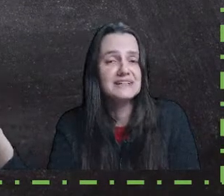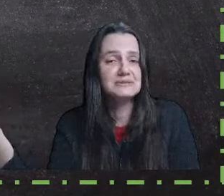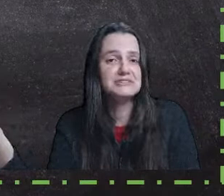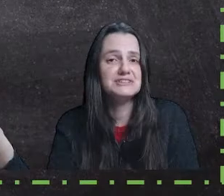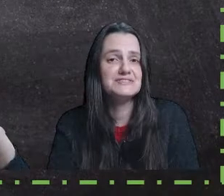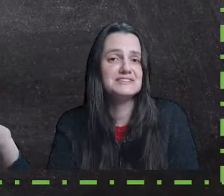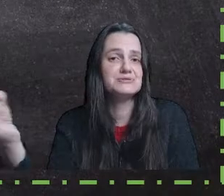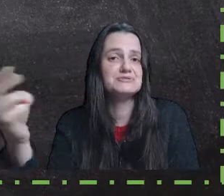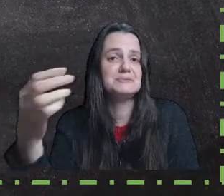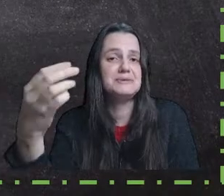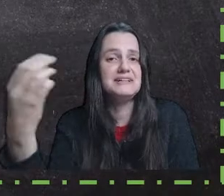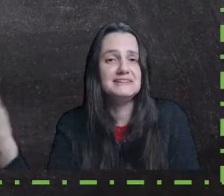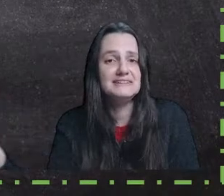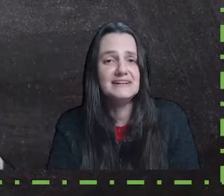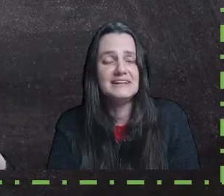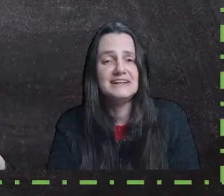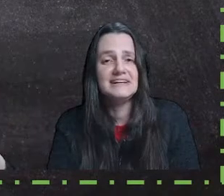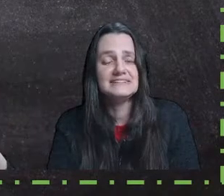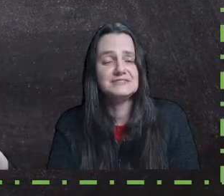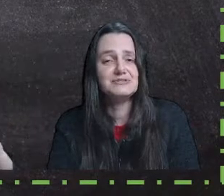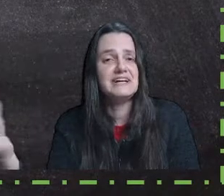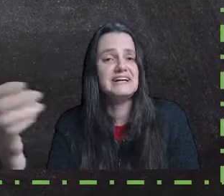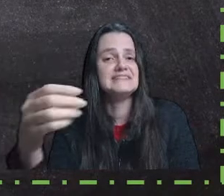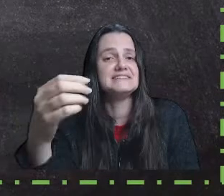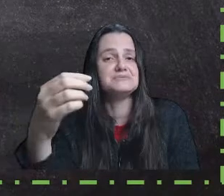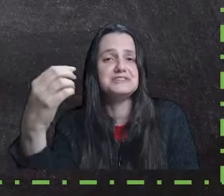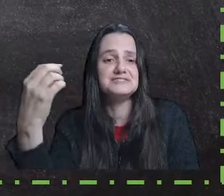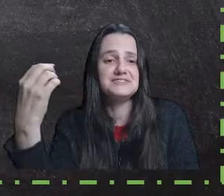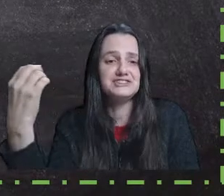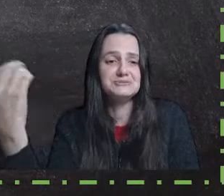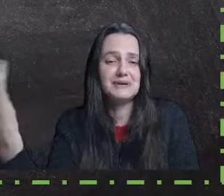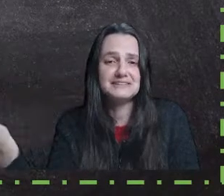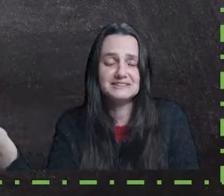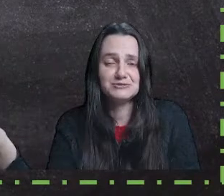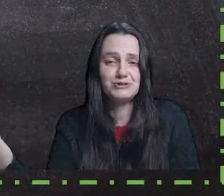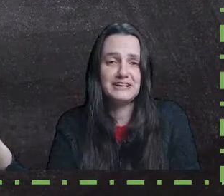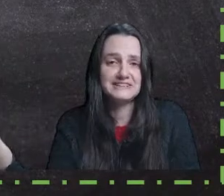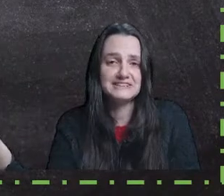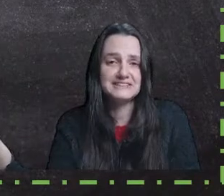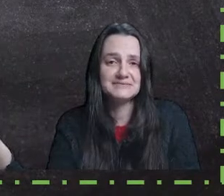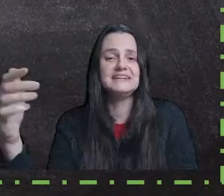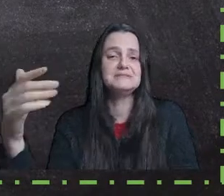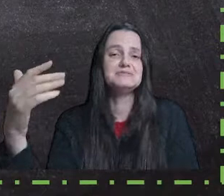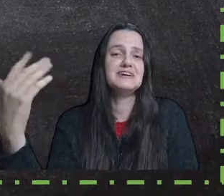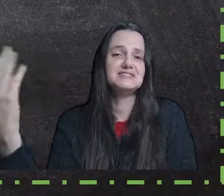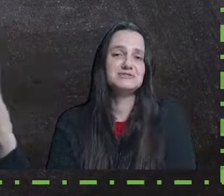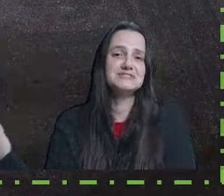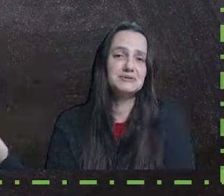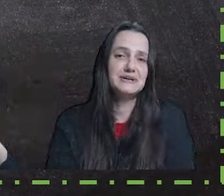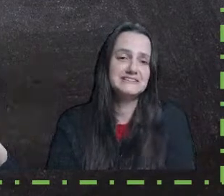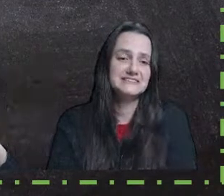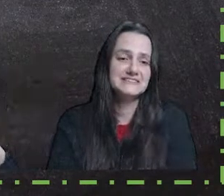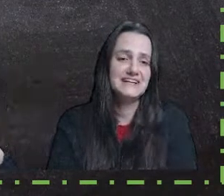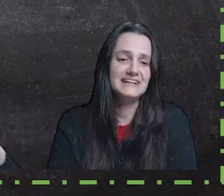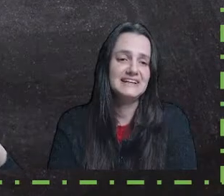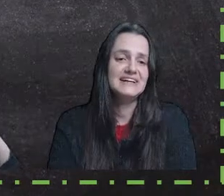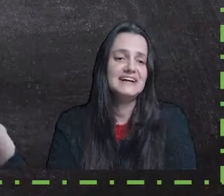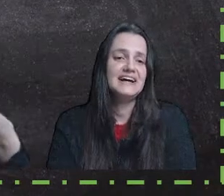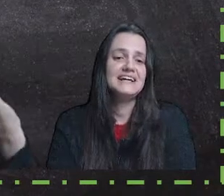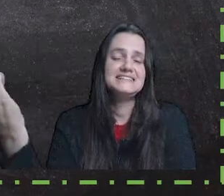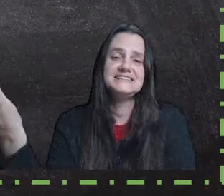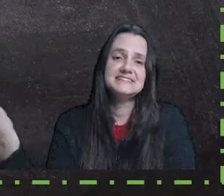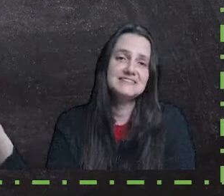garimpo, né, que muitas vezes contamina essas florestas, muitas vezes desmata essas florestas. E aí temos várias consequências,